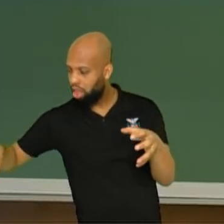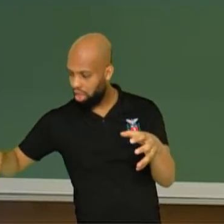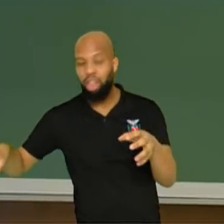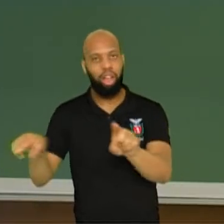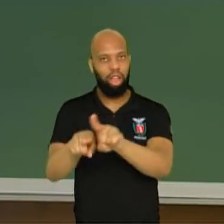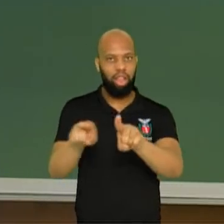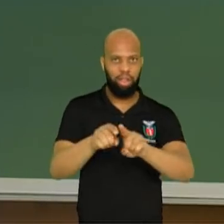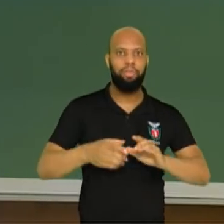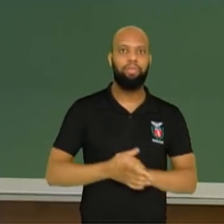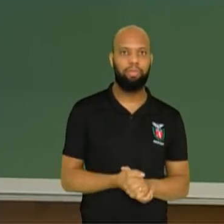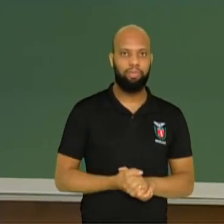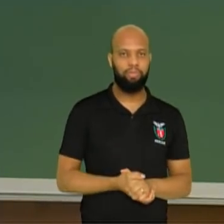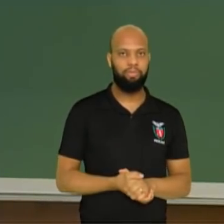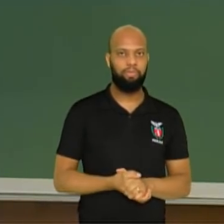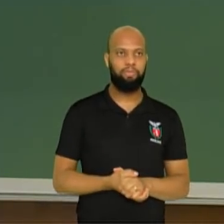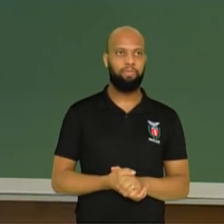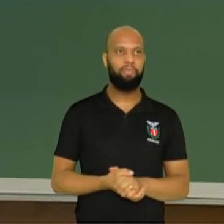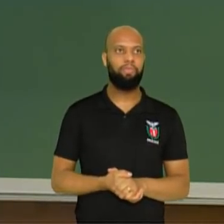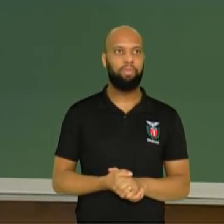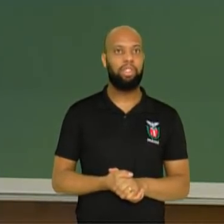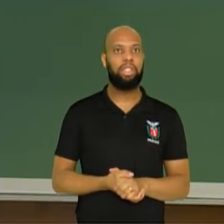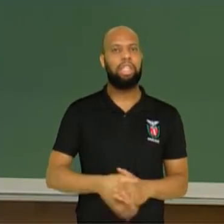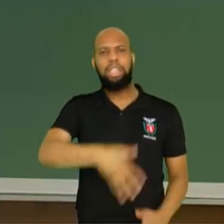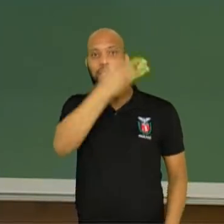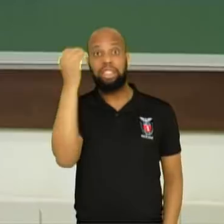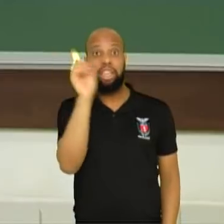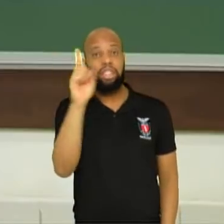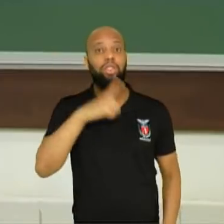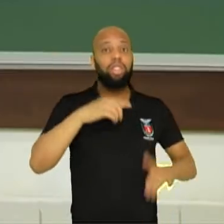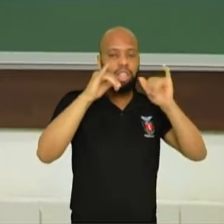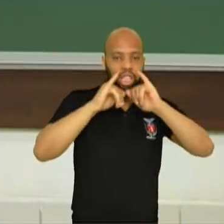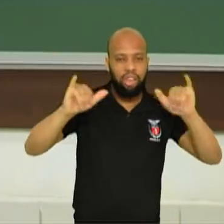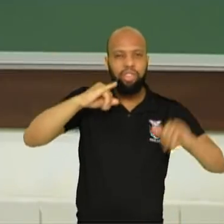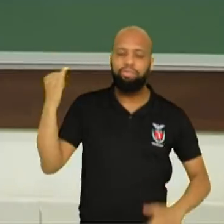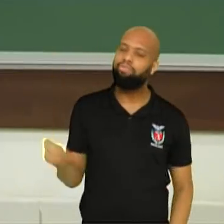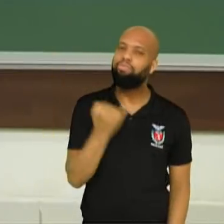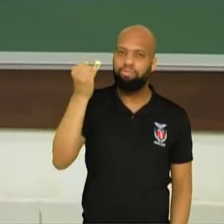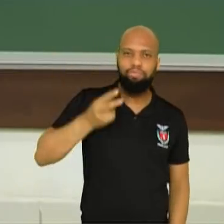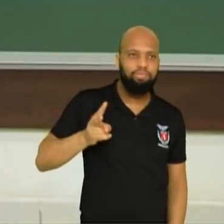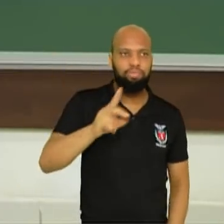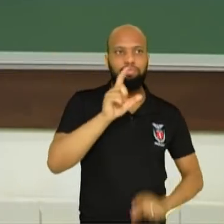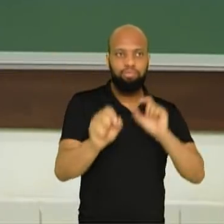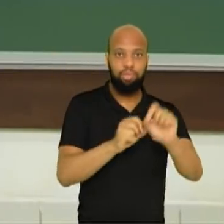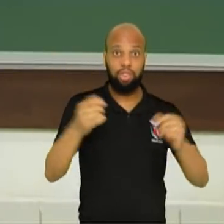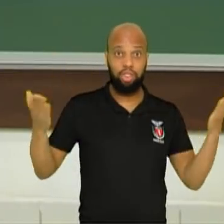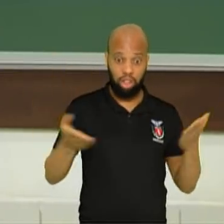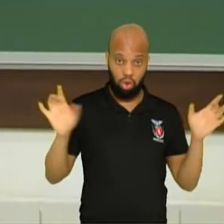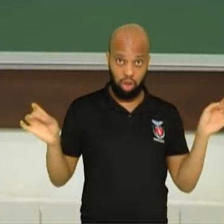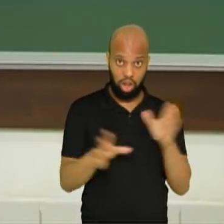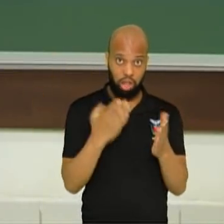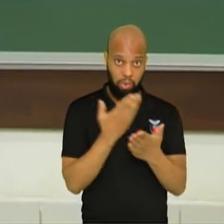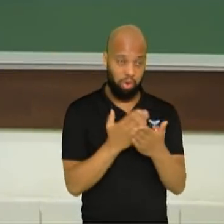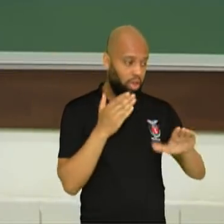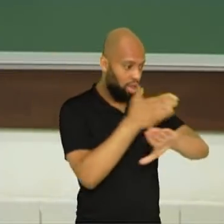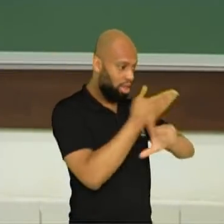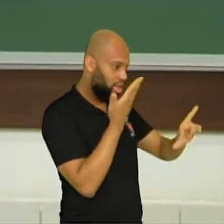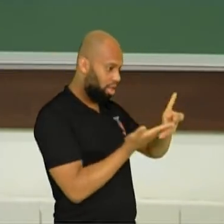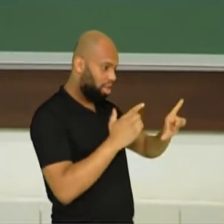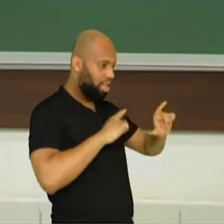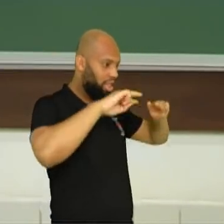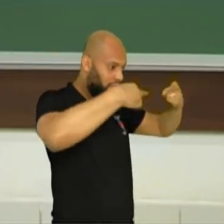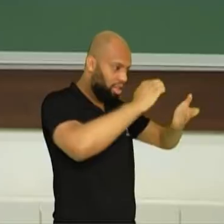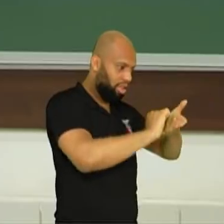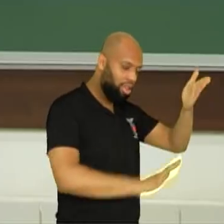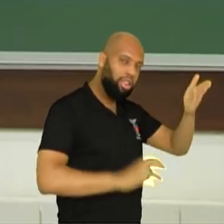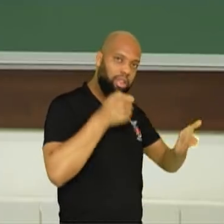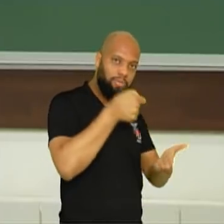e sem gametas. Não se esqueça daqueles recados mega importantes, galera. Acesse o Classroom, responde